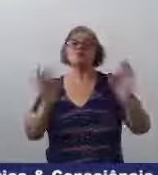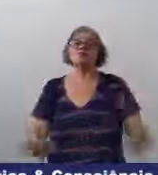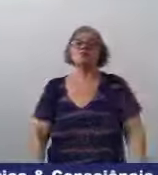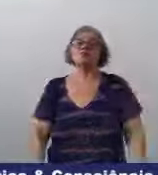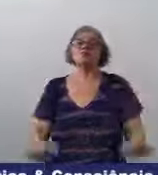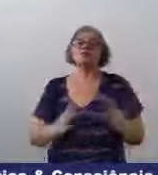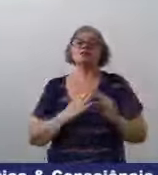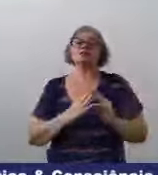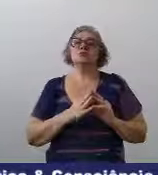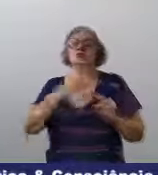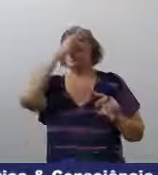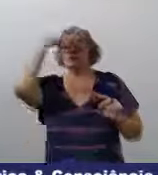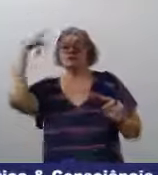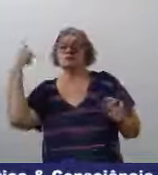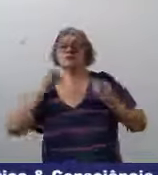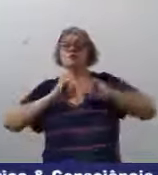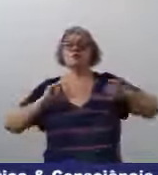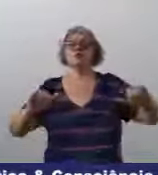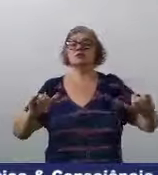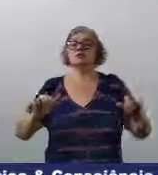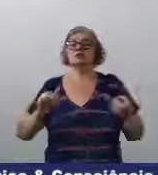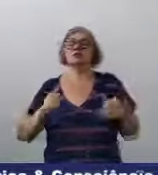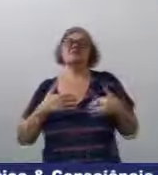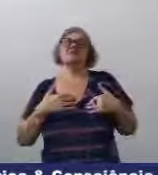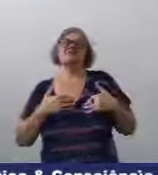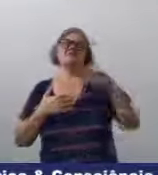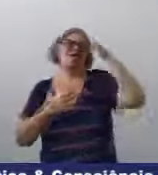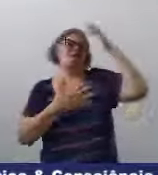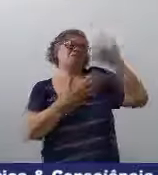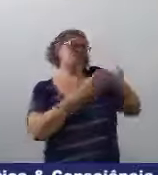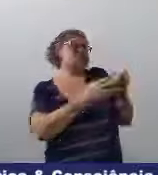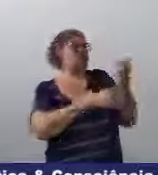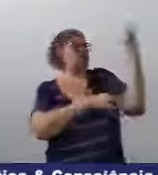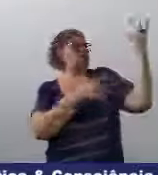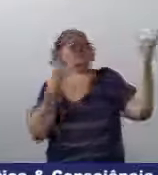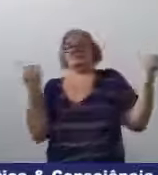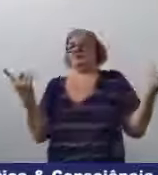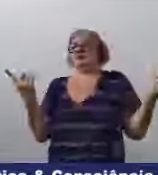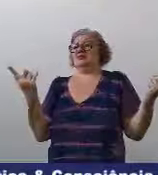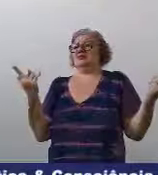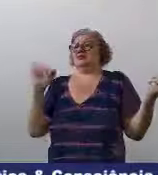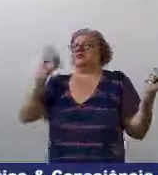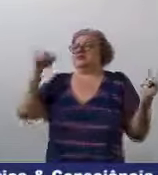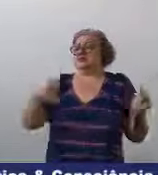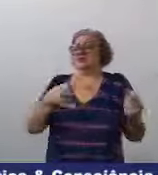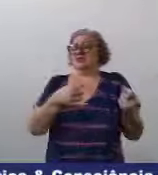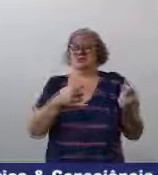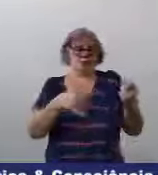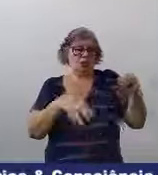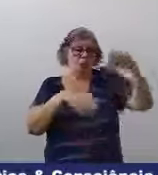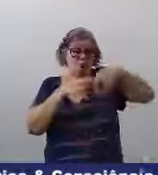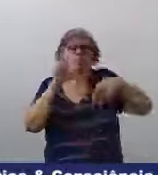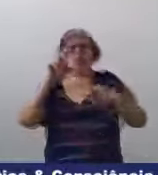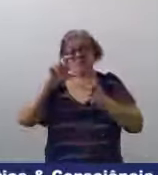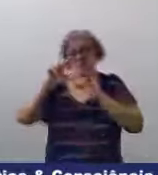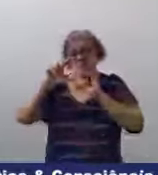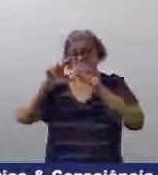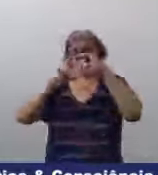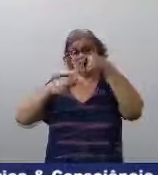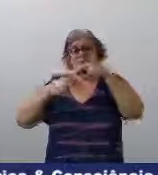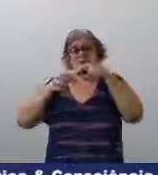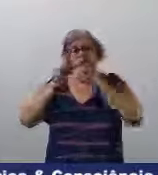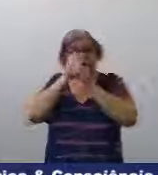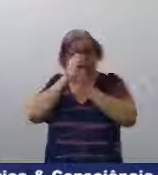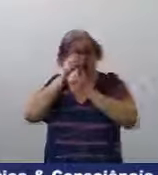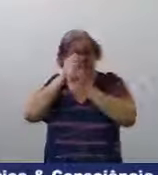argumentos têm que ser corretos. Quando as pessoas dizem: ah, mas eu vou acreditar no espírito se tu colocares um espírito aqui nesse tubo de